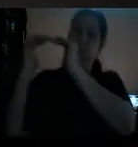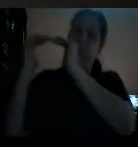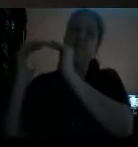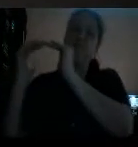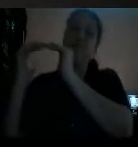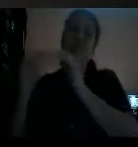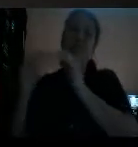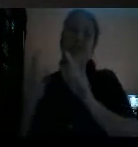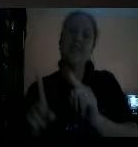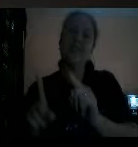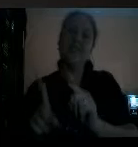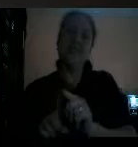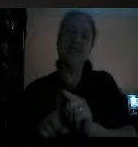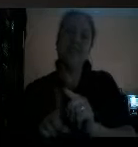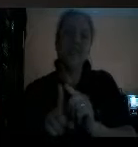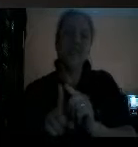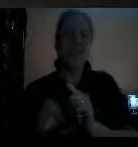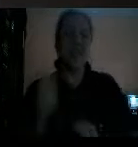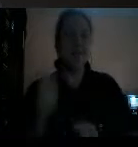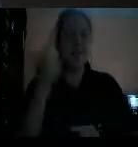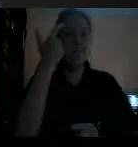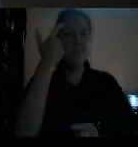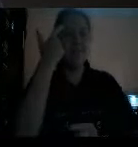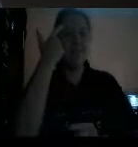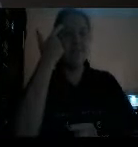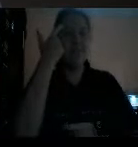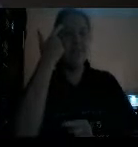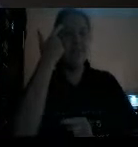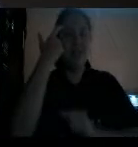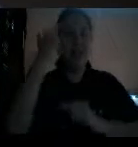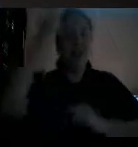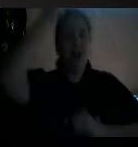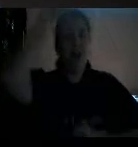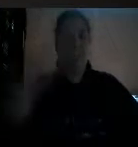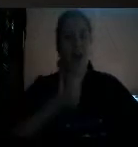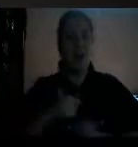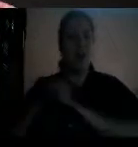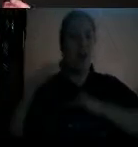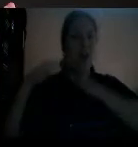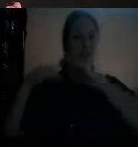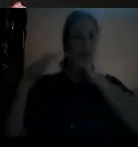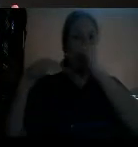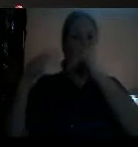ciências humanas. Tá? Dessa forma, quando a gente fala nessa